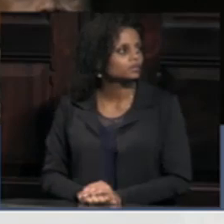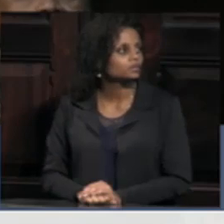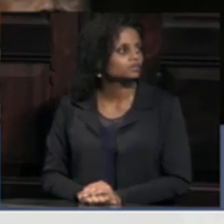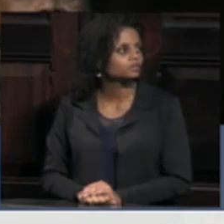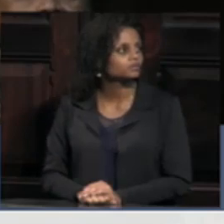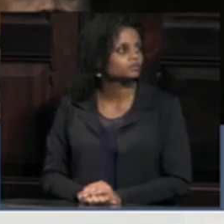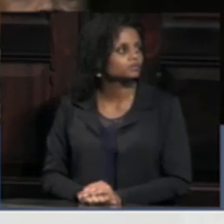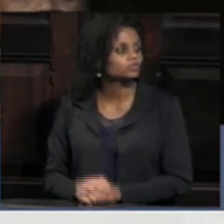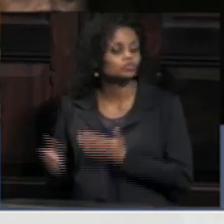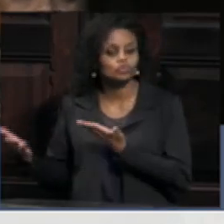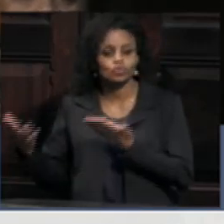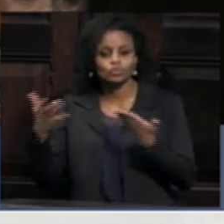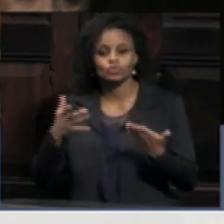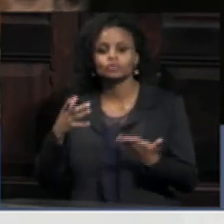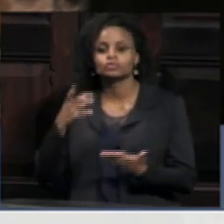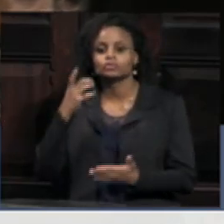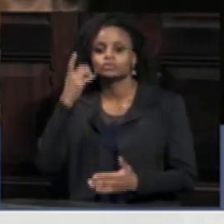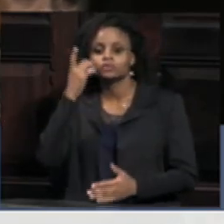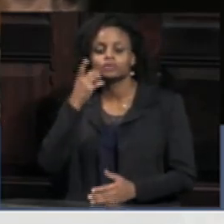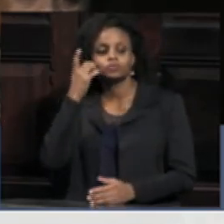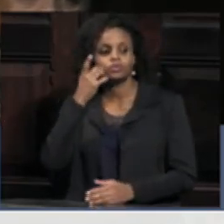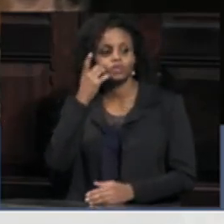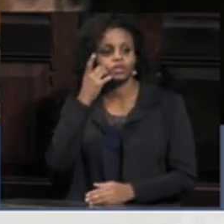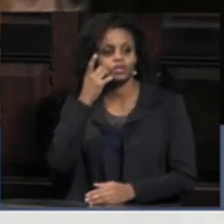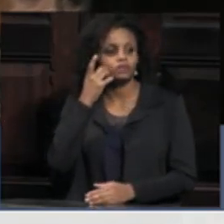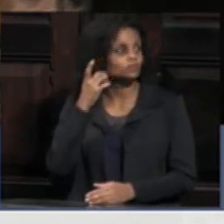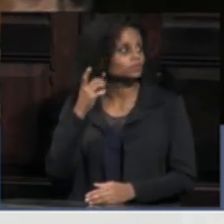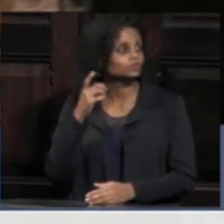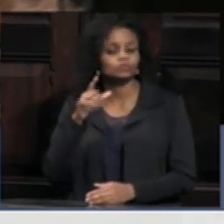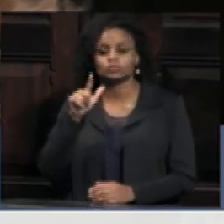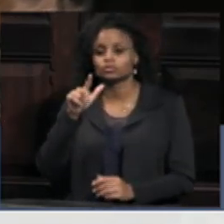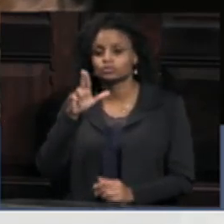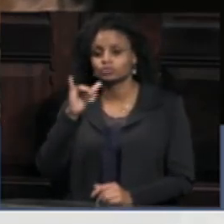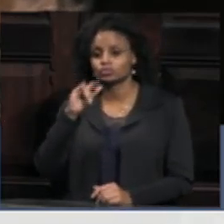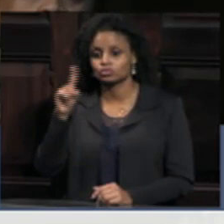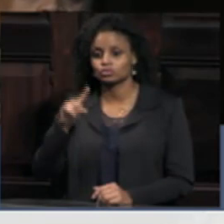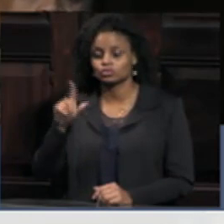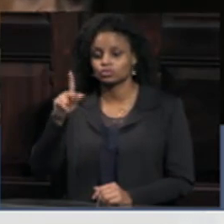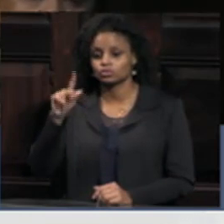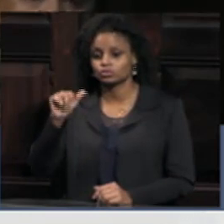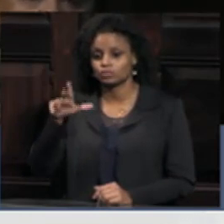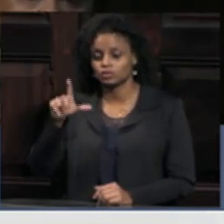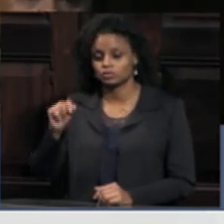Para emitir o parecer, designa o relator especial, o deputado Luiz Paulo.